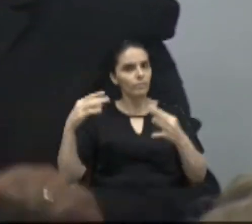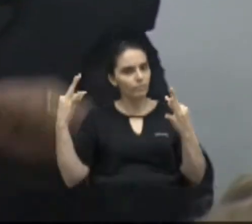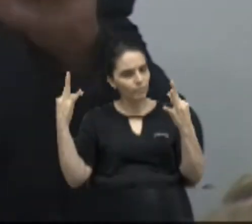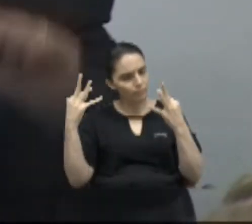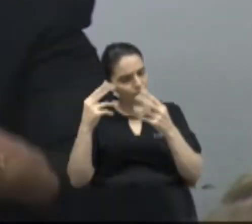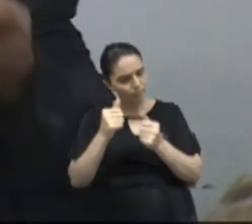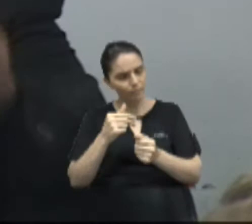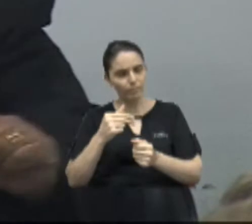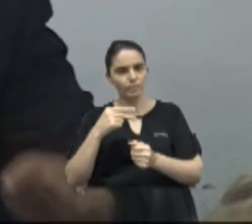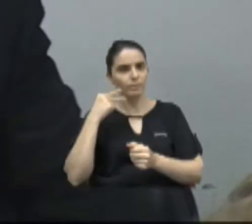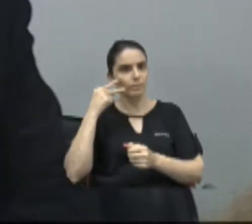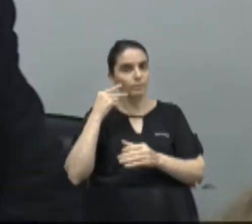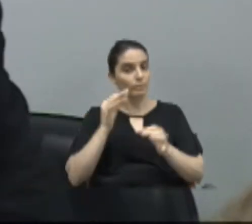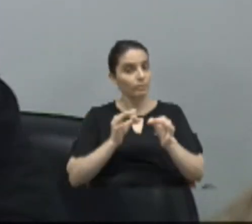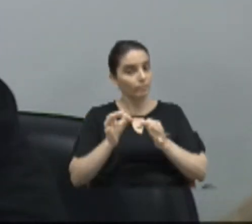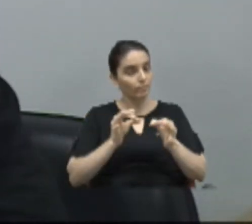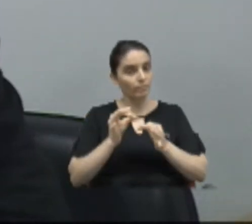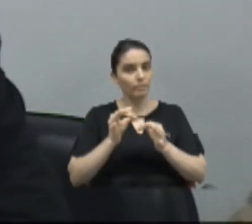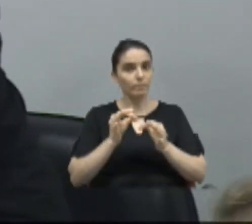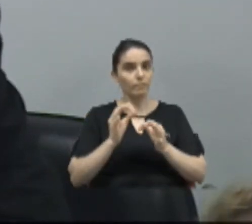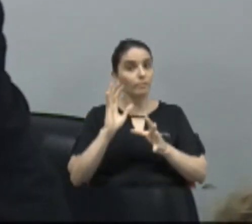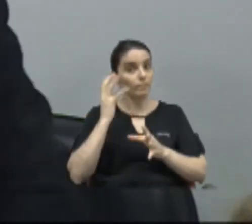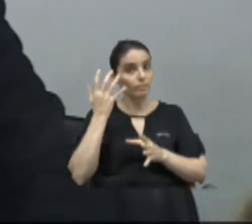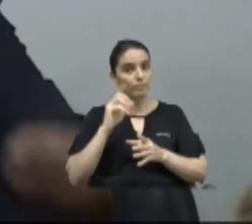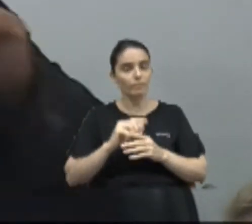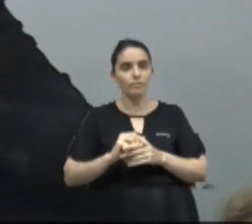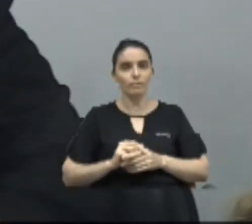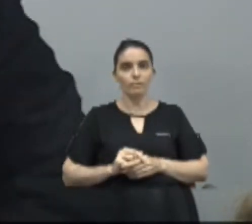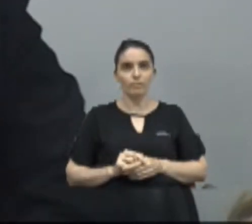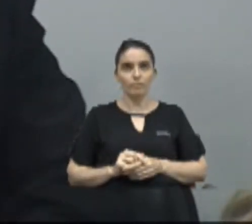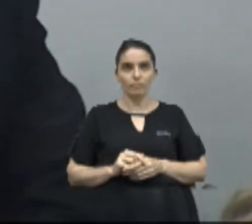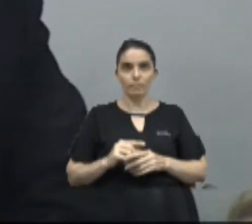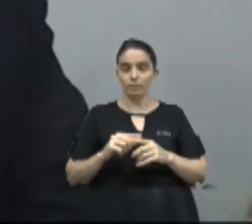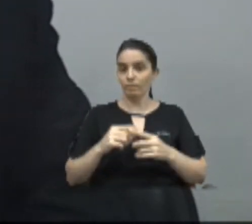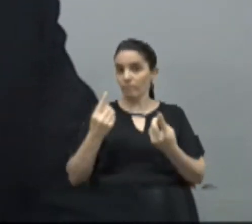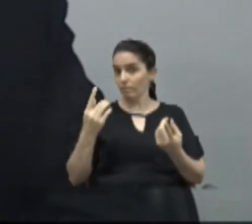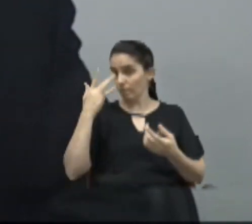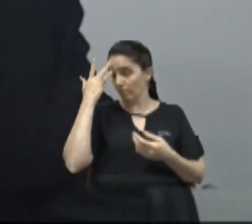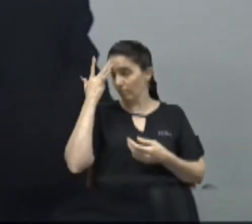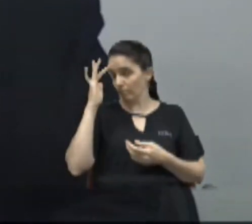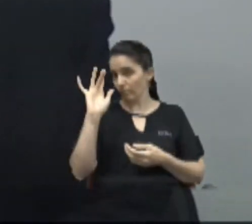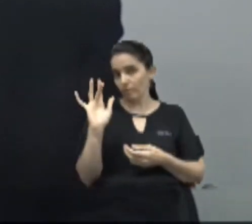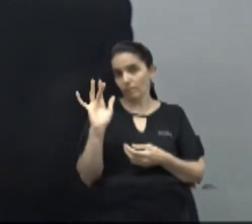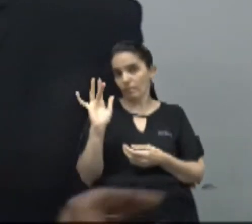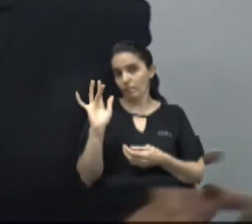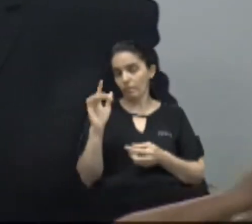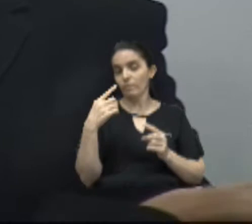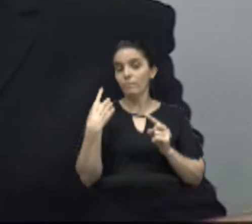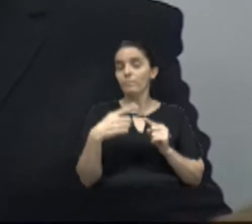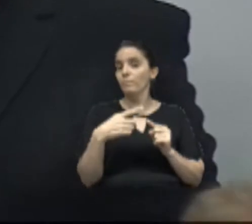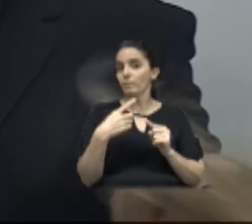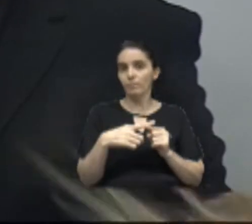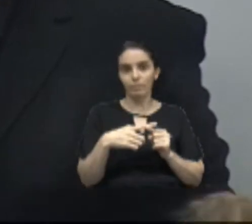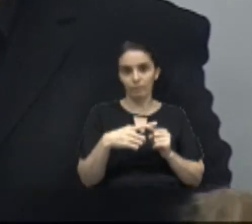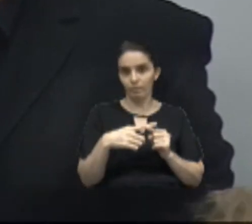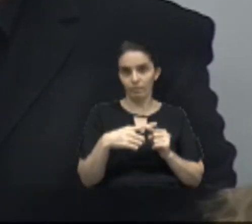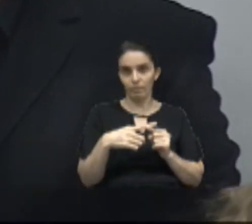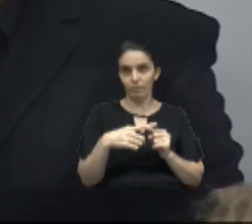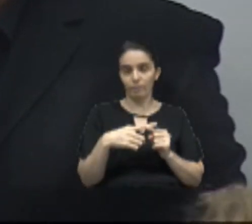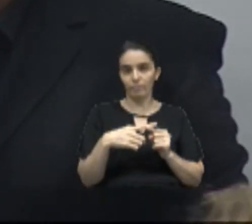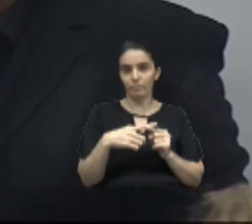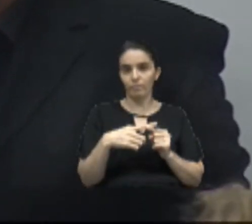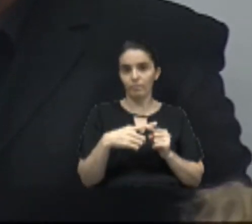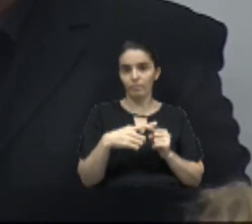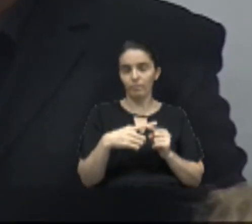para adequação, para que colocasse em prática essa tabela. E nós não sabemos, de fato, quais os motivos que foram, que não